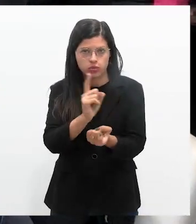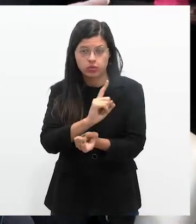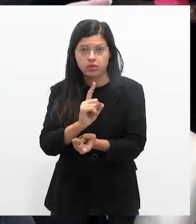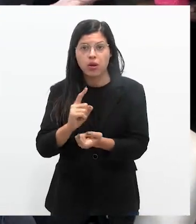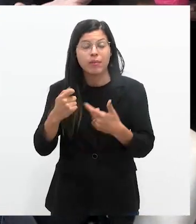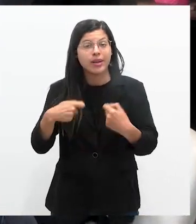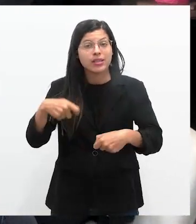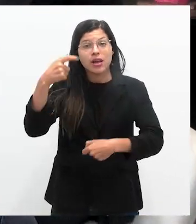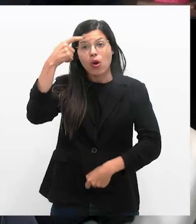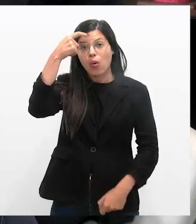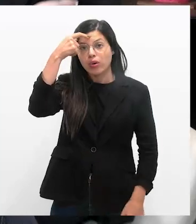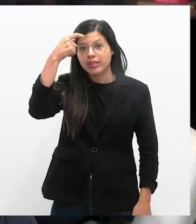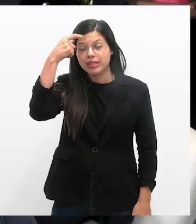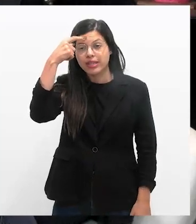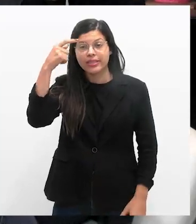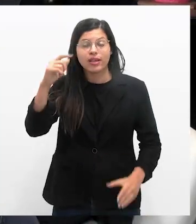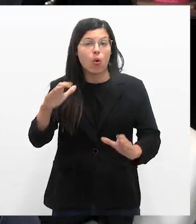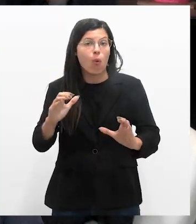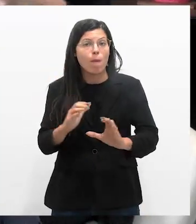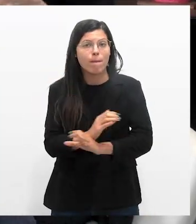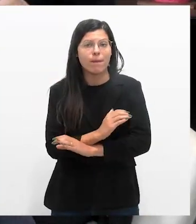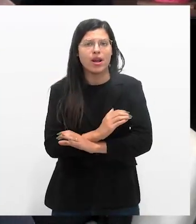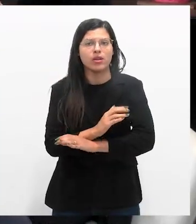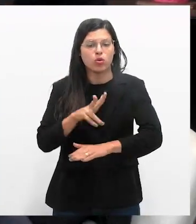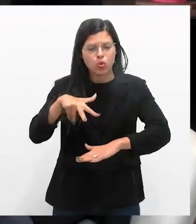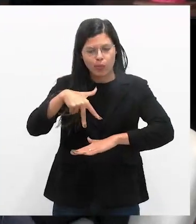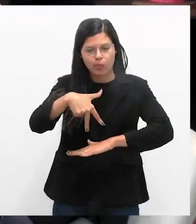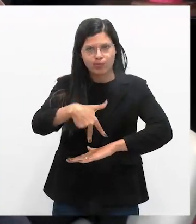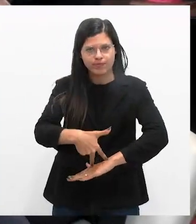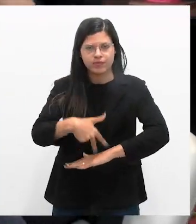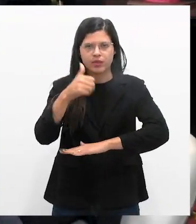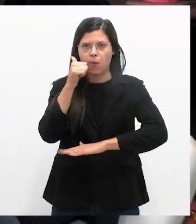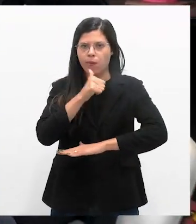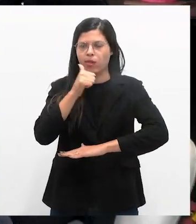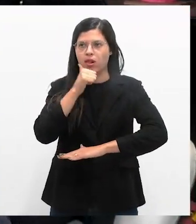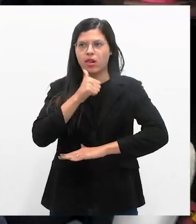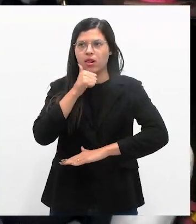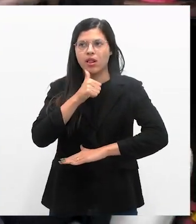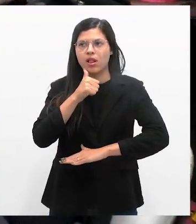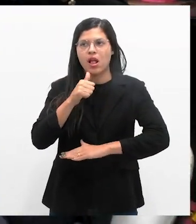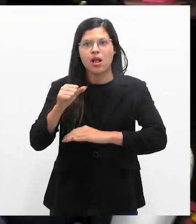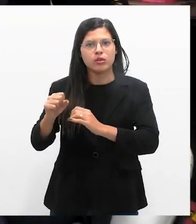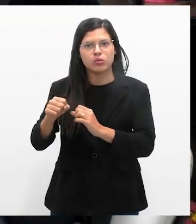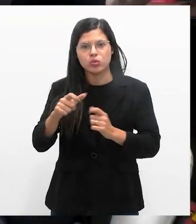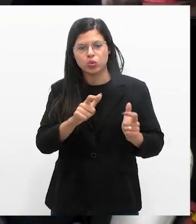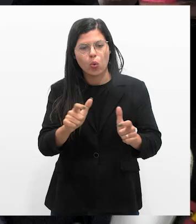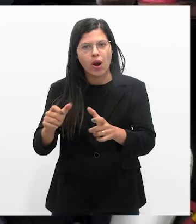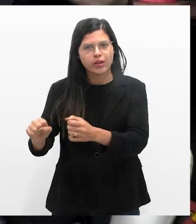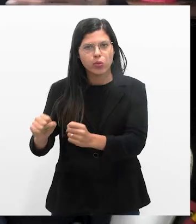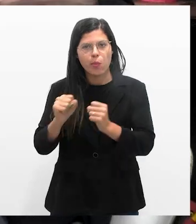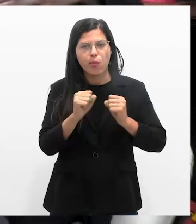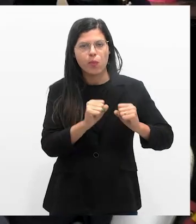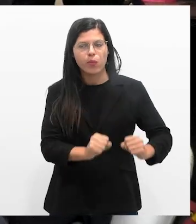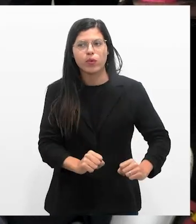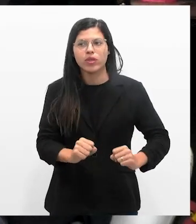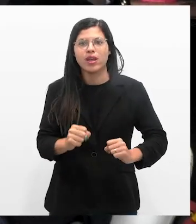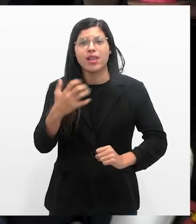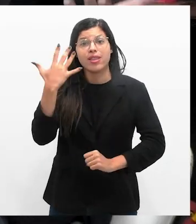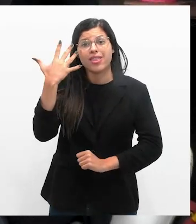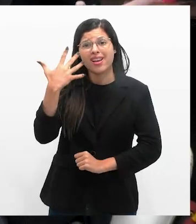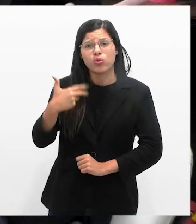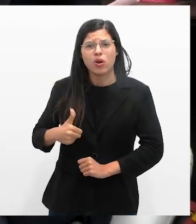plena, né, do posicionamento da mulher nos espaços de poder, naturalmente, né, sendo um